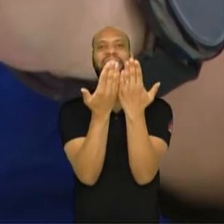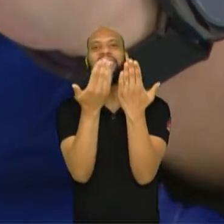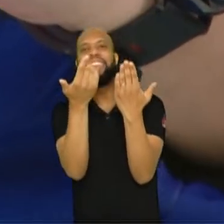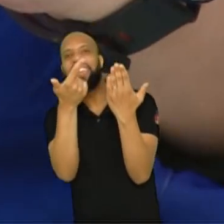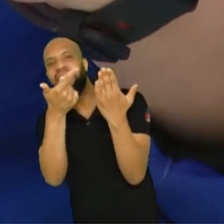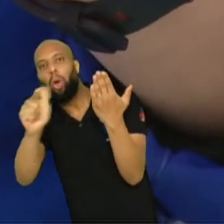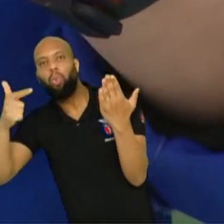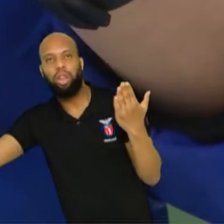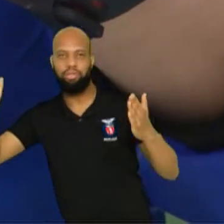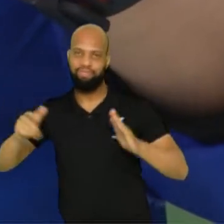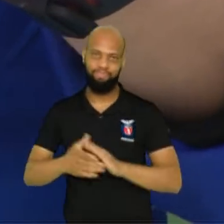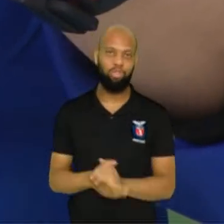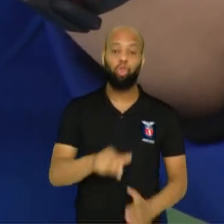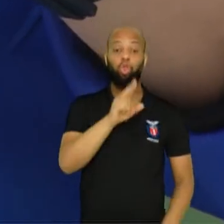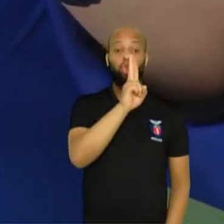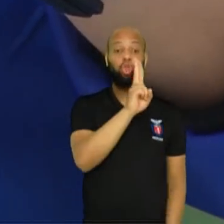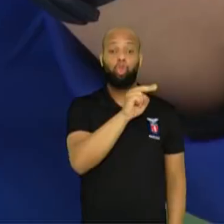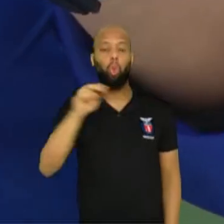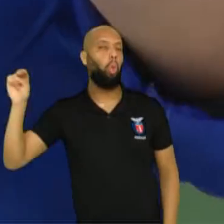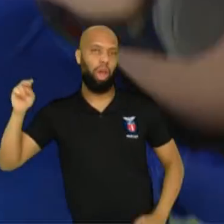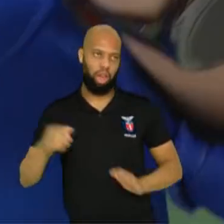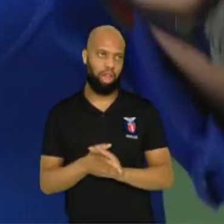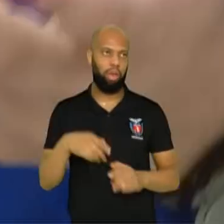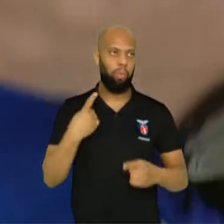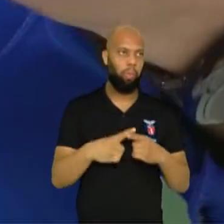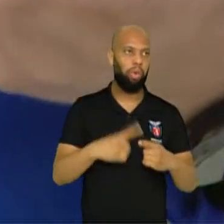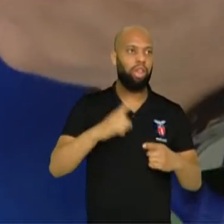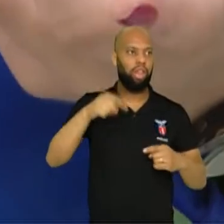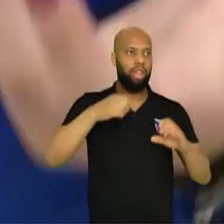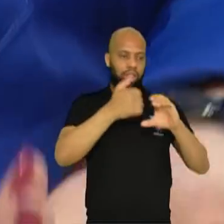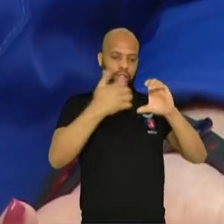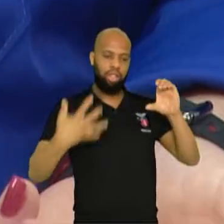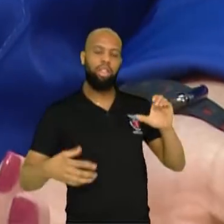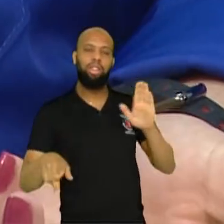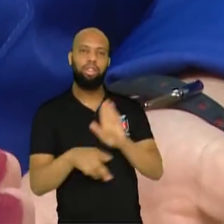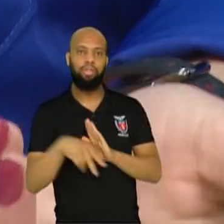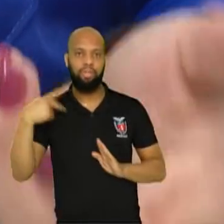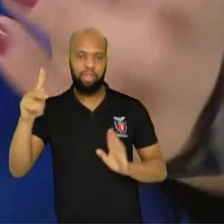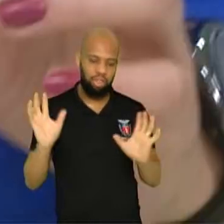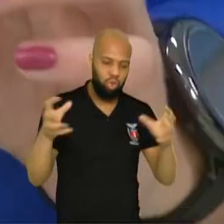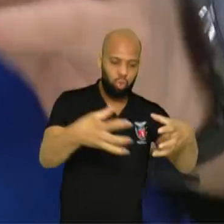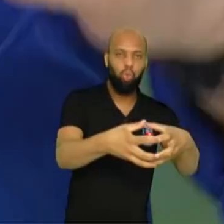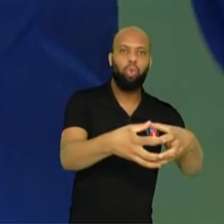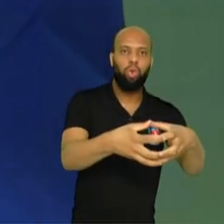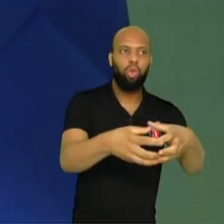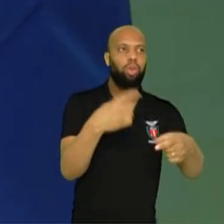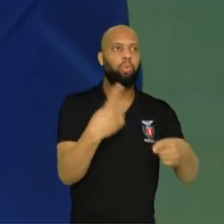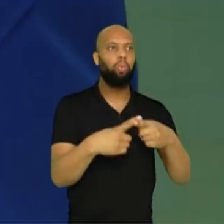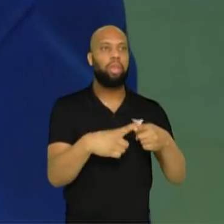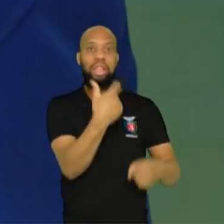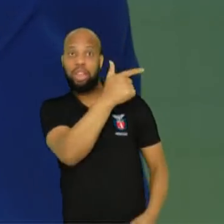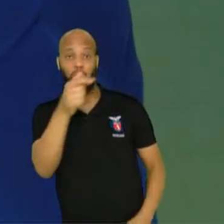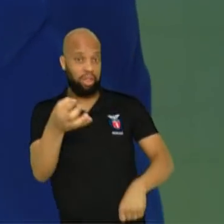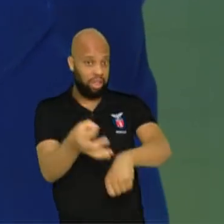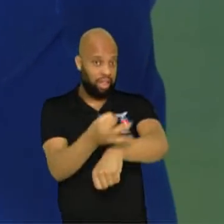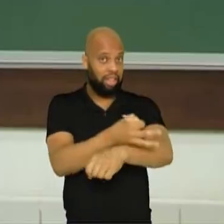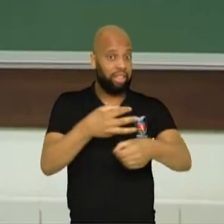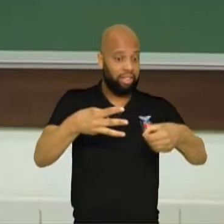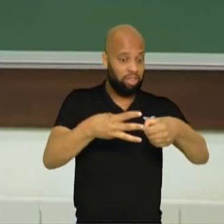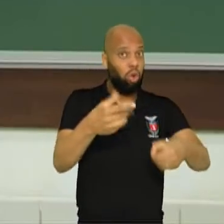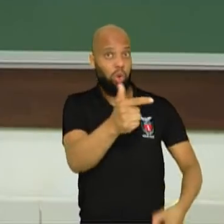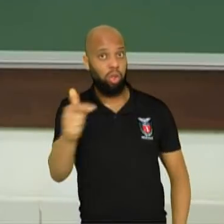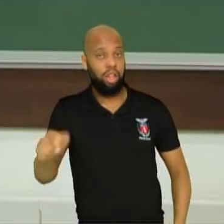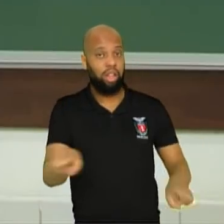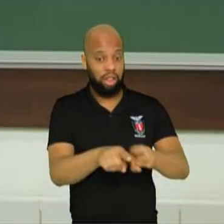duas metades iguais nunca. Porque é uma característica das esponjas. Além de não ter célula e além de